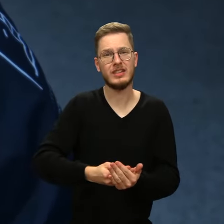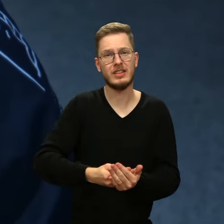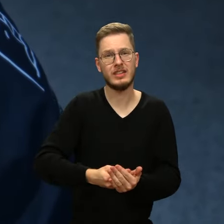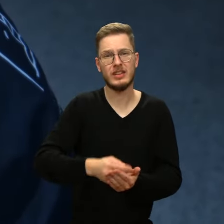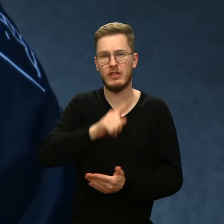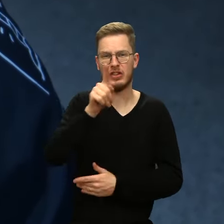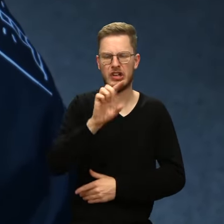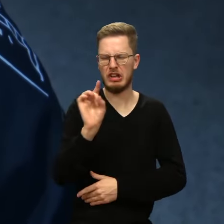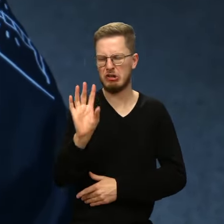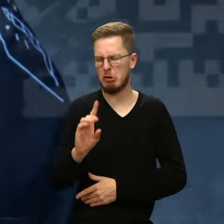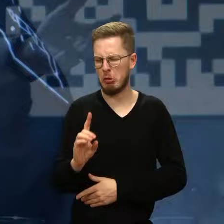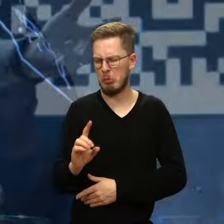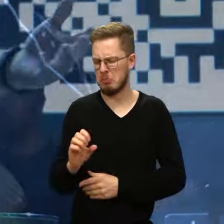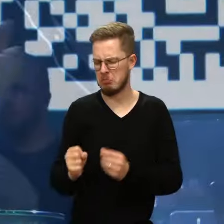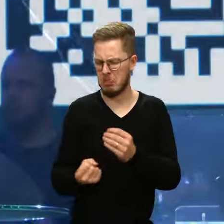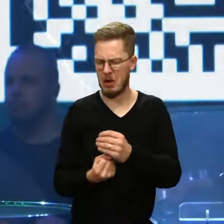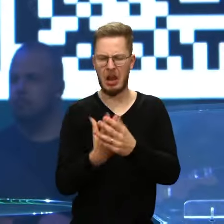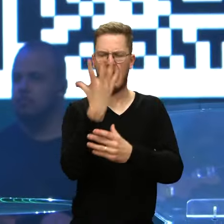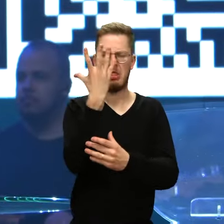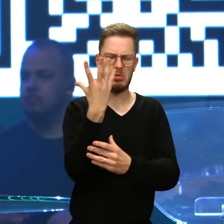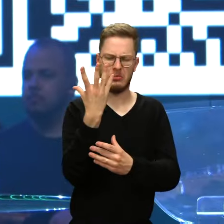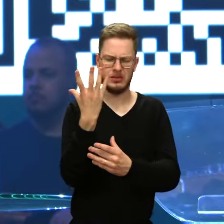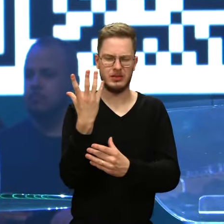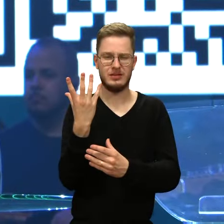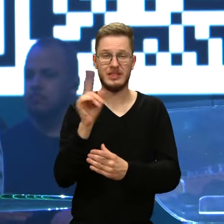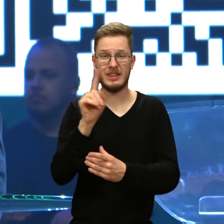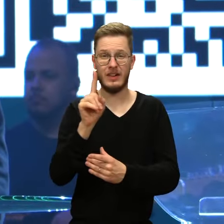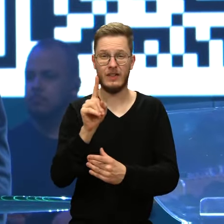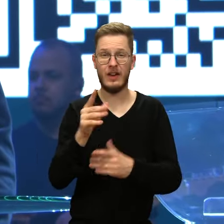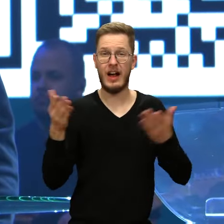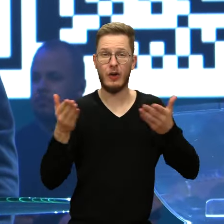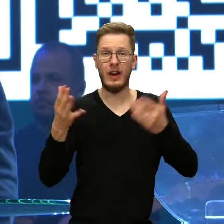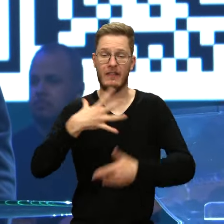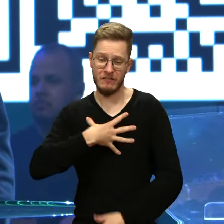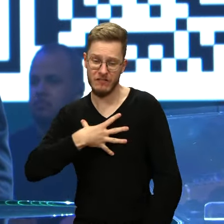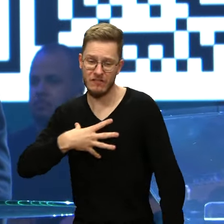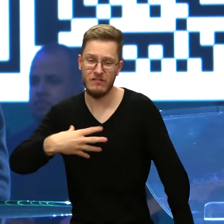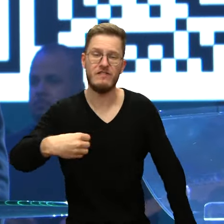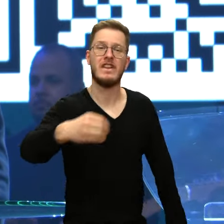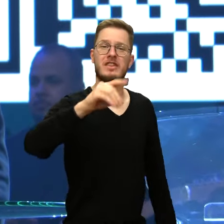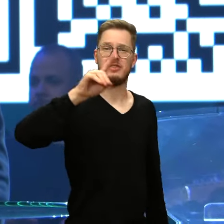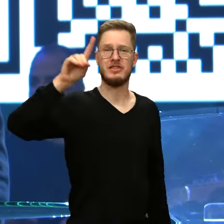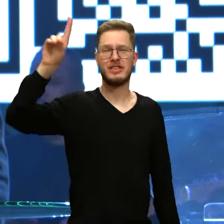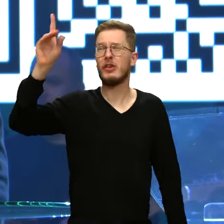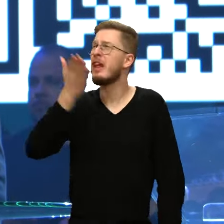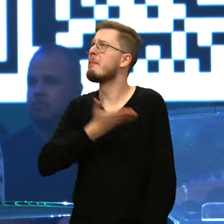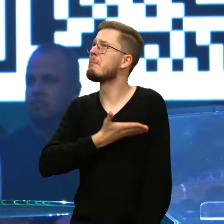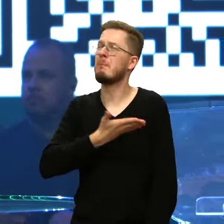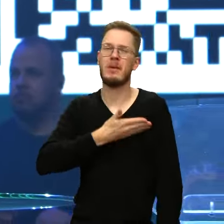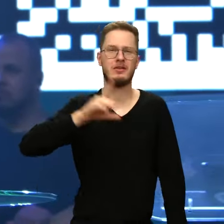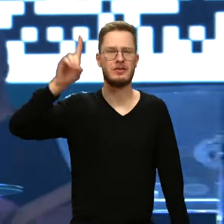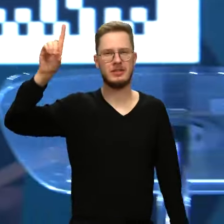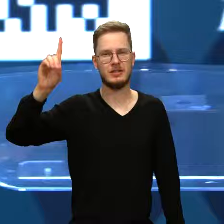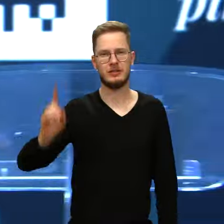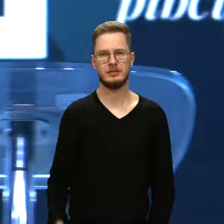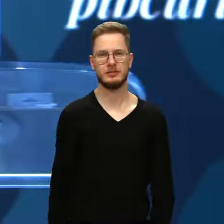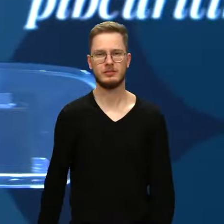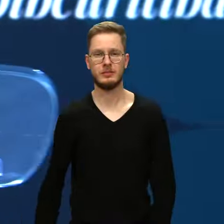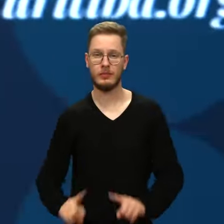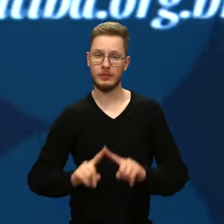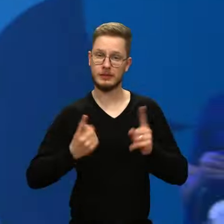uma criatura criada por Deus, mas você se tornou um filho amado e amigo de Deus. Mas para isso, a